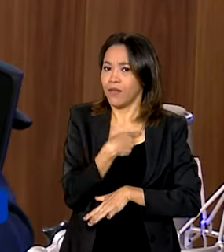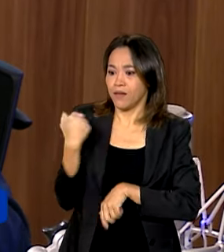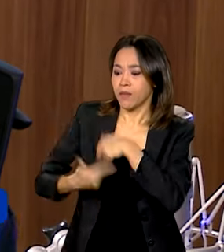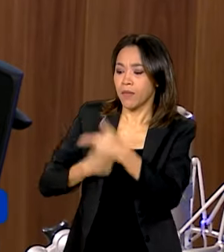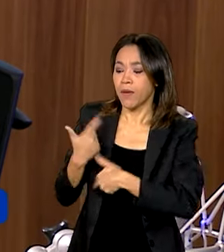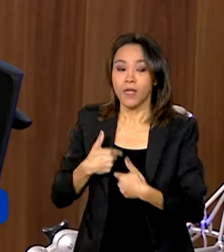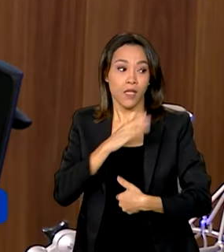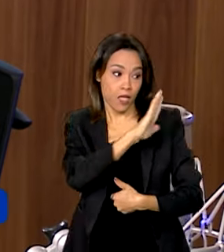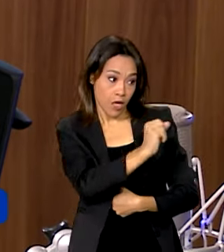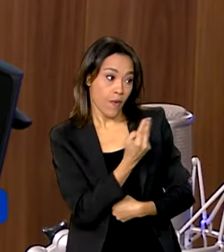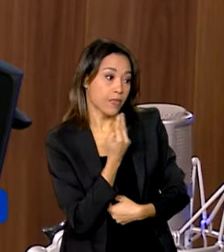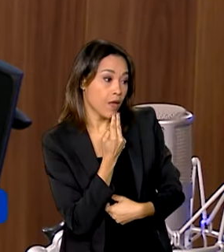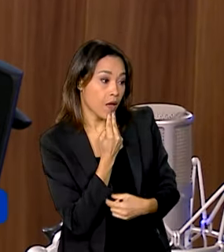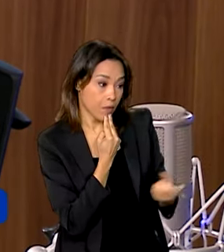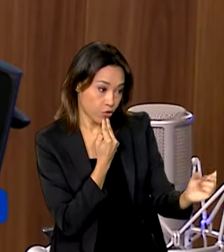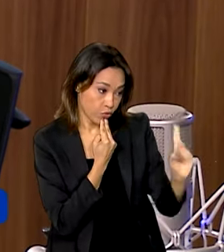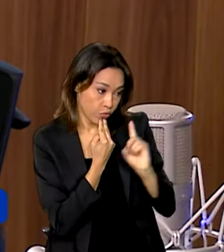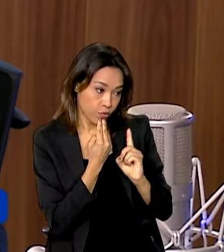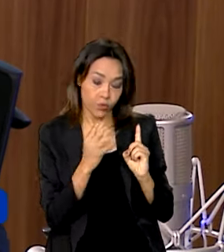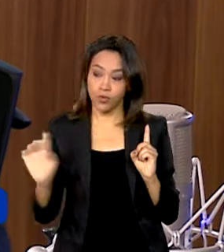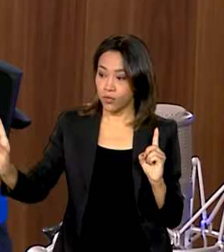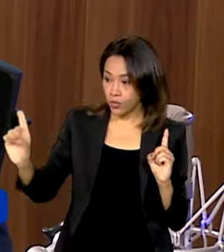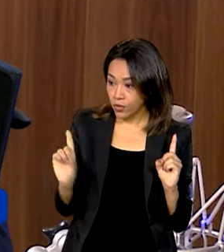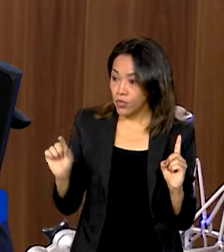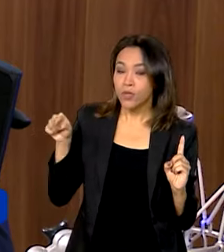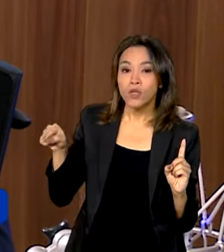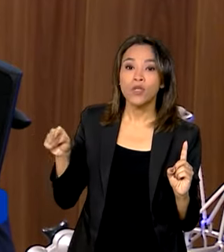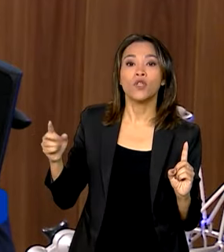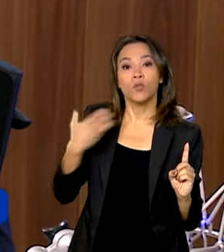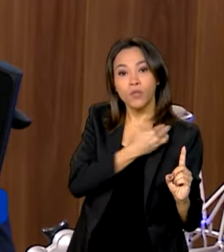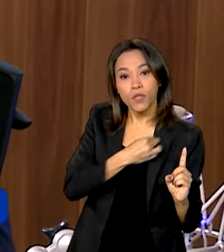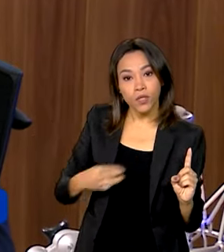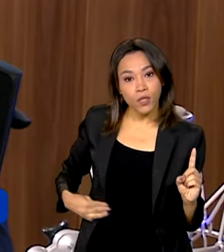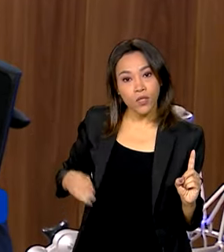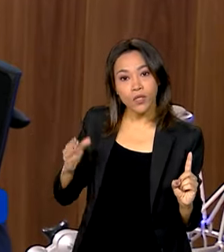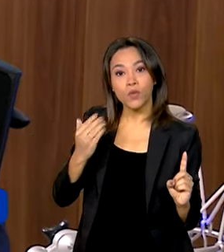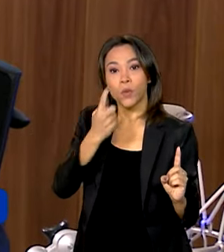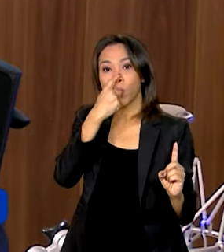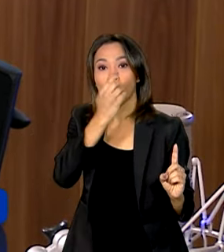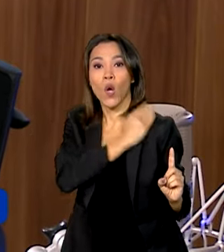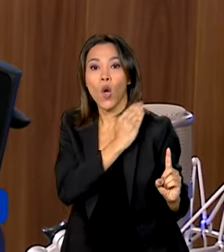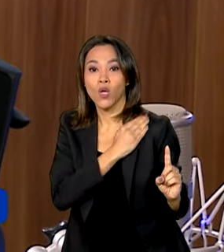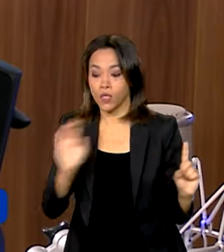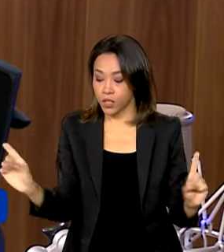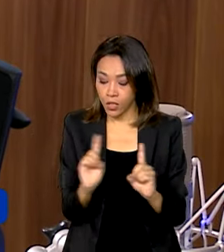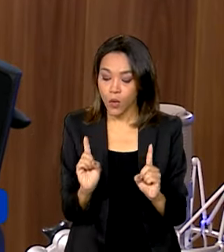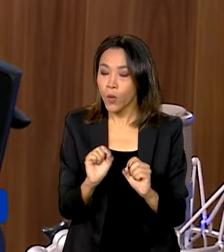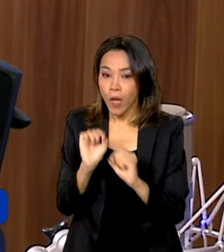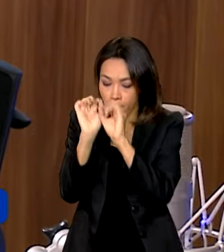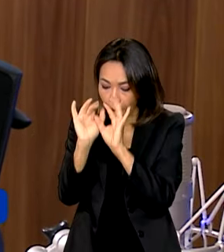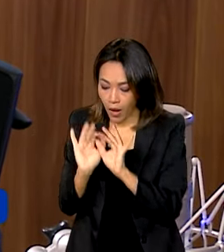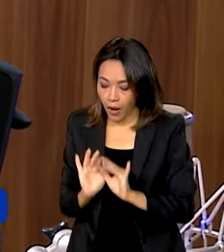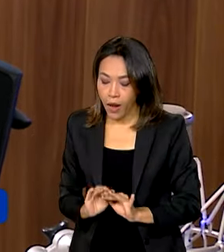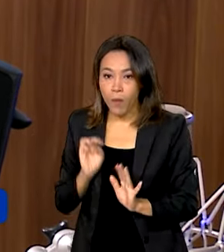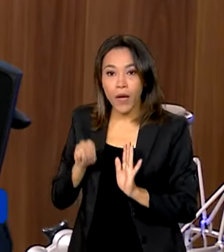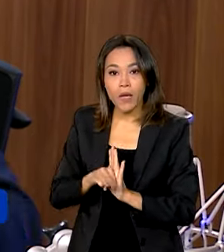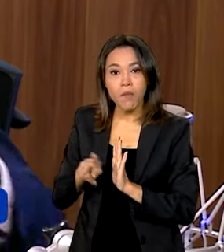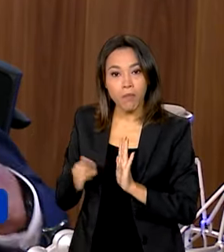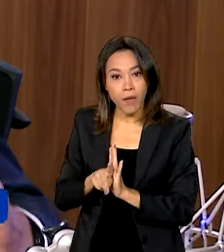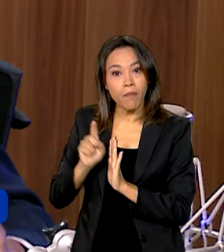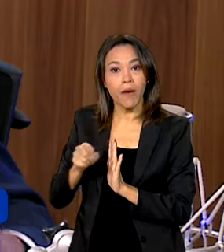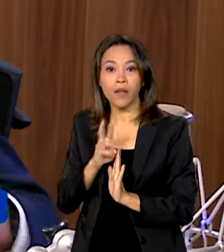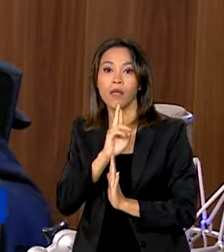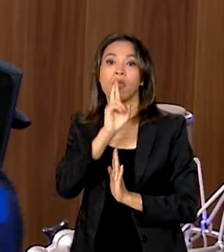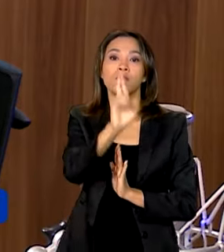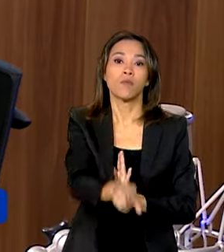ministra Simon tebt e o ministro Rui Costa para editar uma Medida Provisória de resposta a desastre no país tivemos situação do